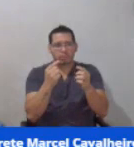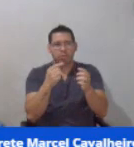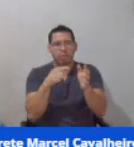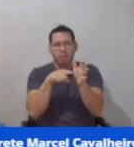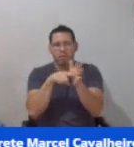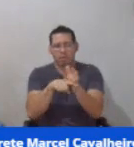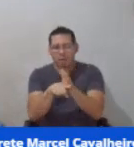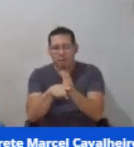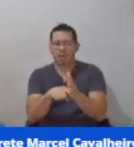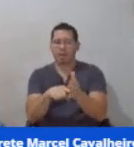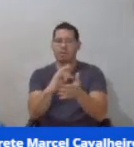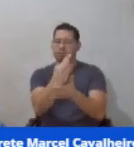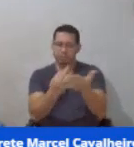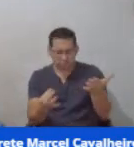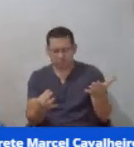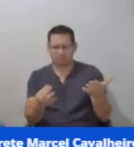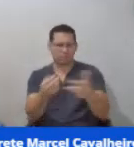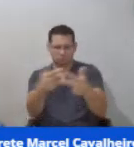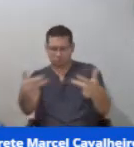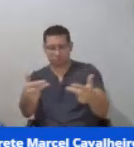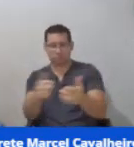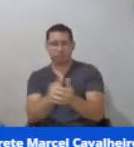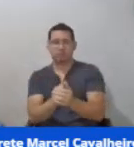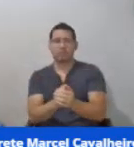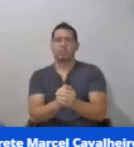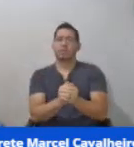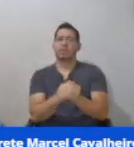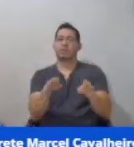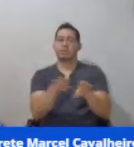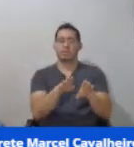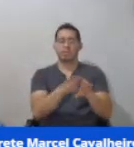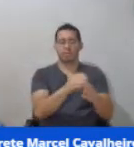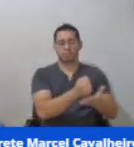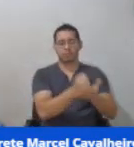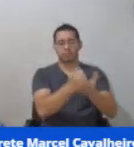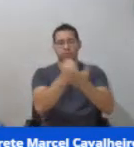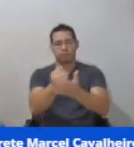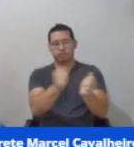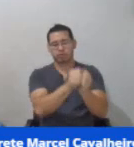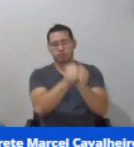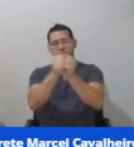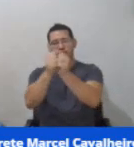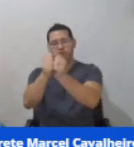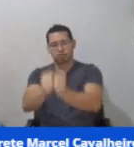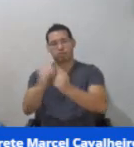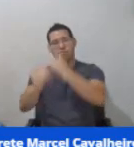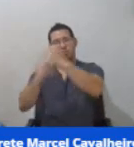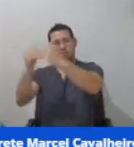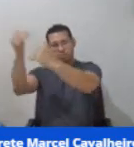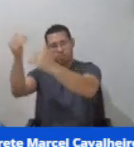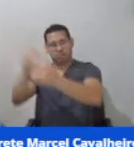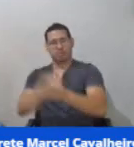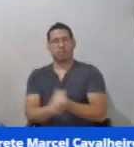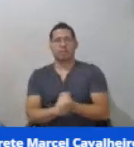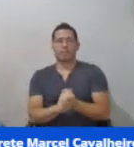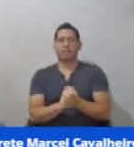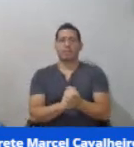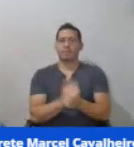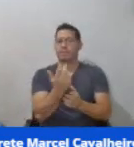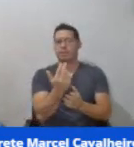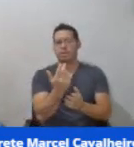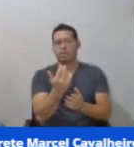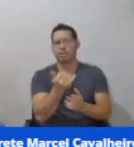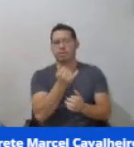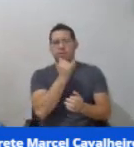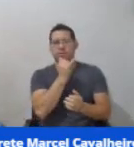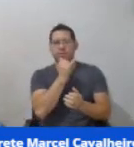produção textual, vão sendo desenvolvidas. Semelhante ao que ocorre quando cuidamos de